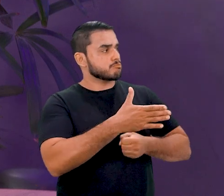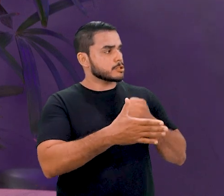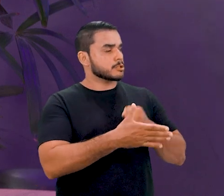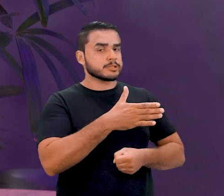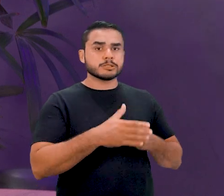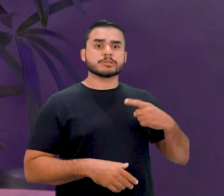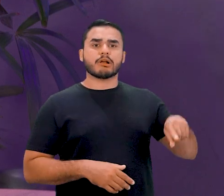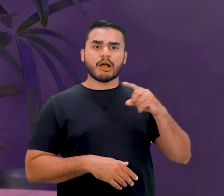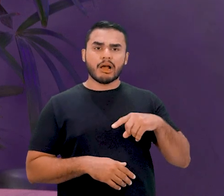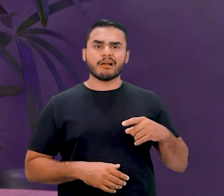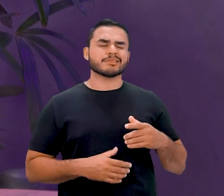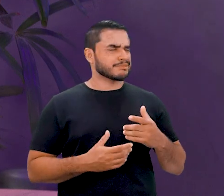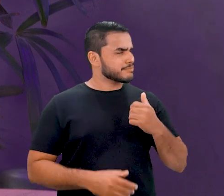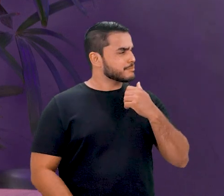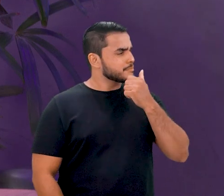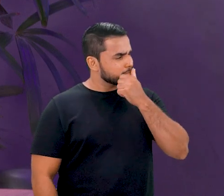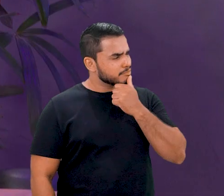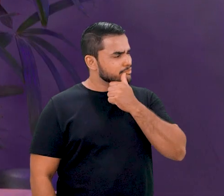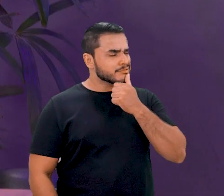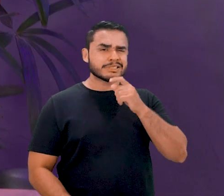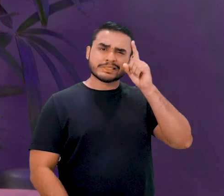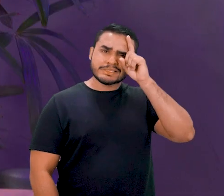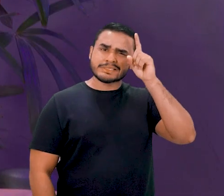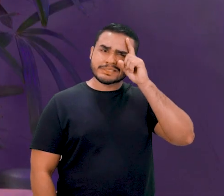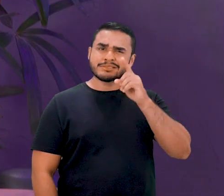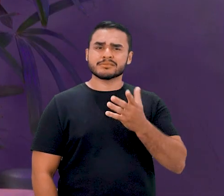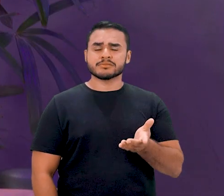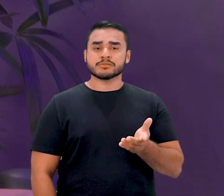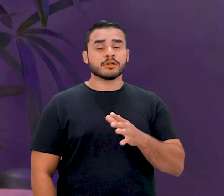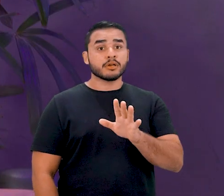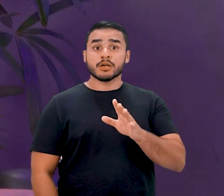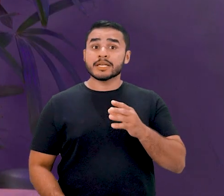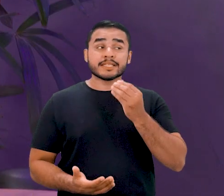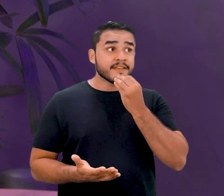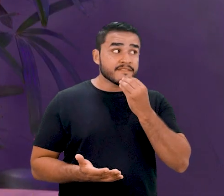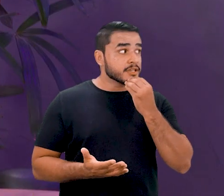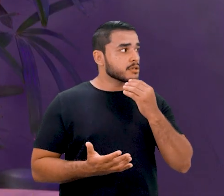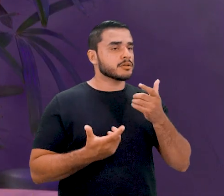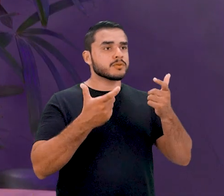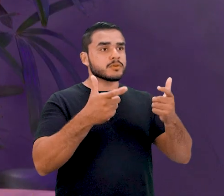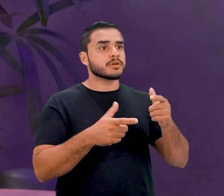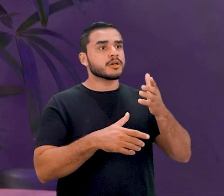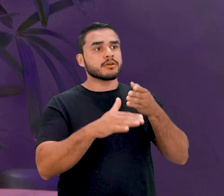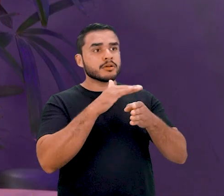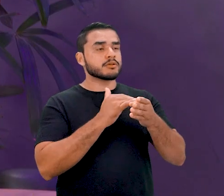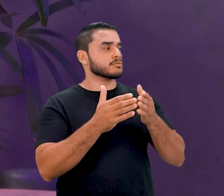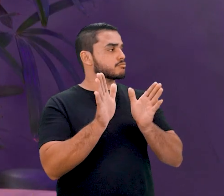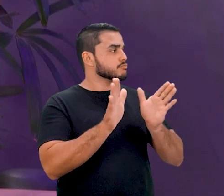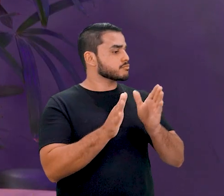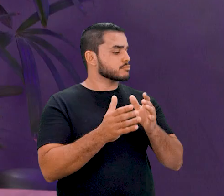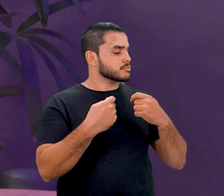O ideal é que os locais estejam abertos para a gente possa, assim, se inserir em diálogos, em debates. As